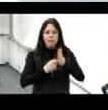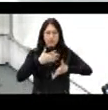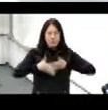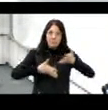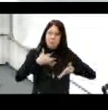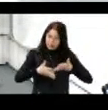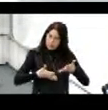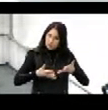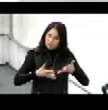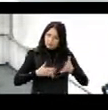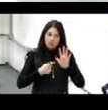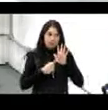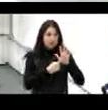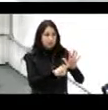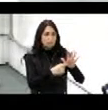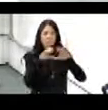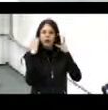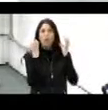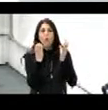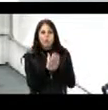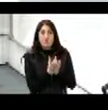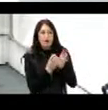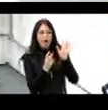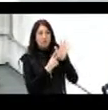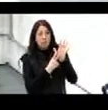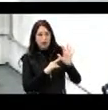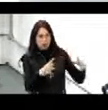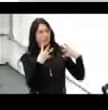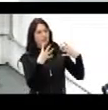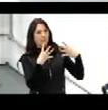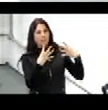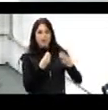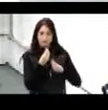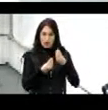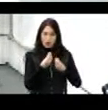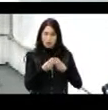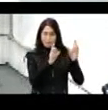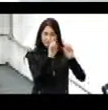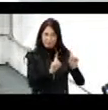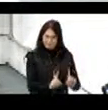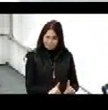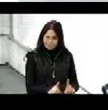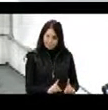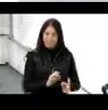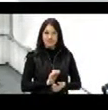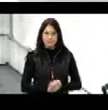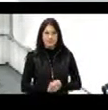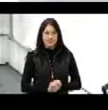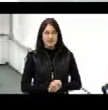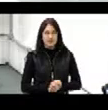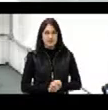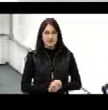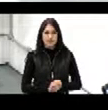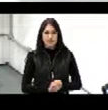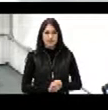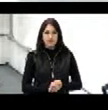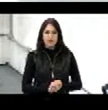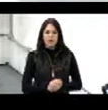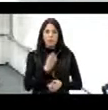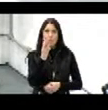olhos, para isso, para chamar a atenção da comunidade para essas diferenças. Então, a partir